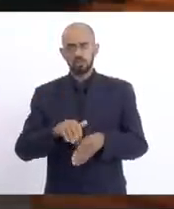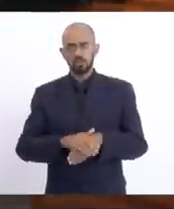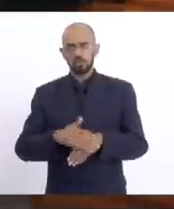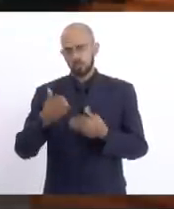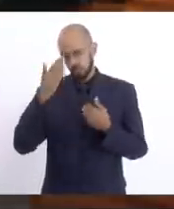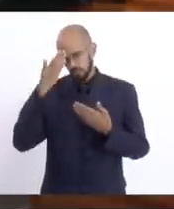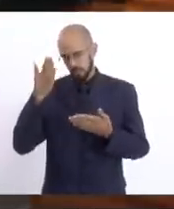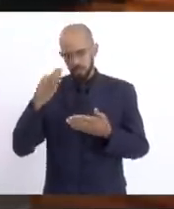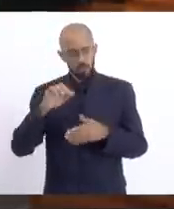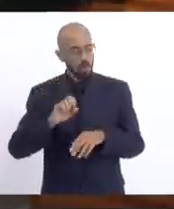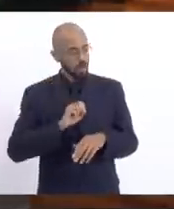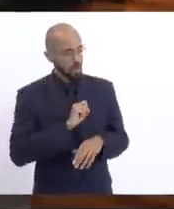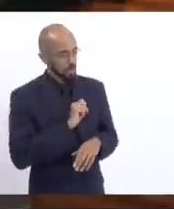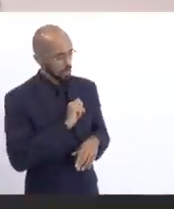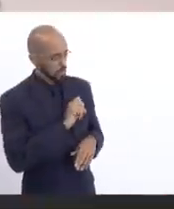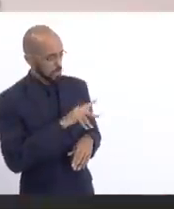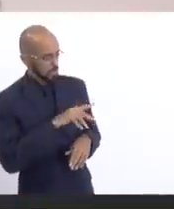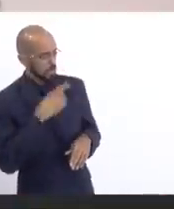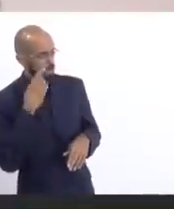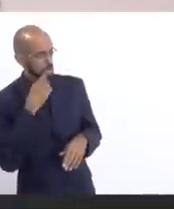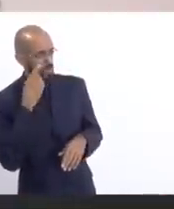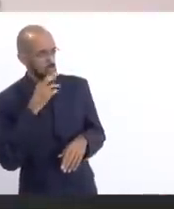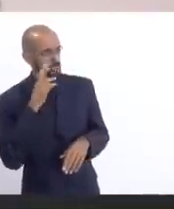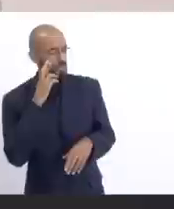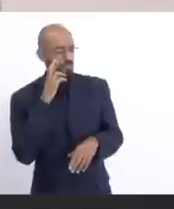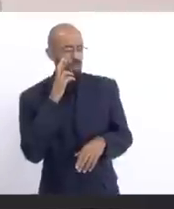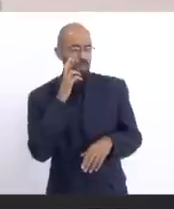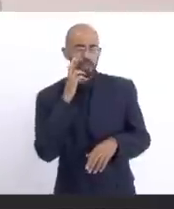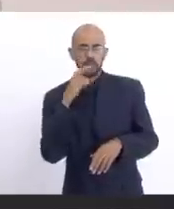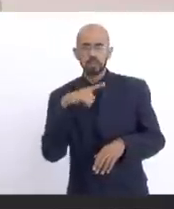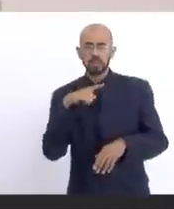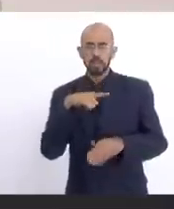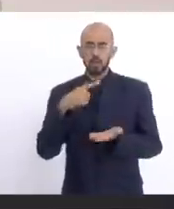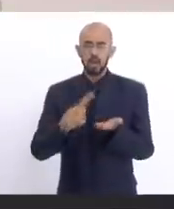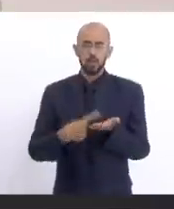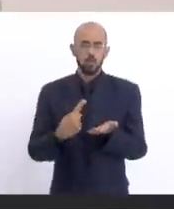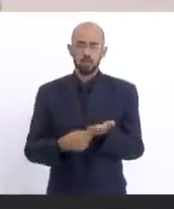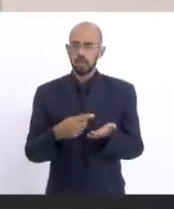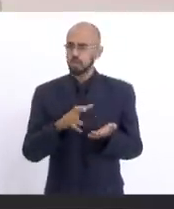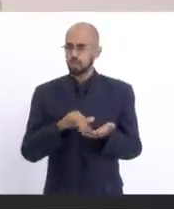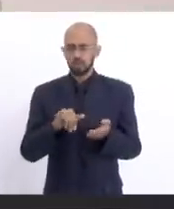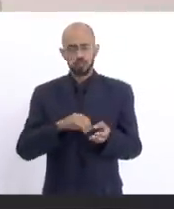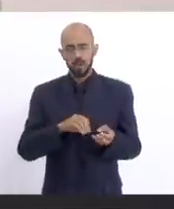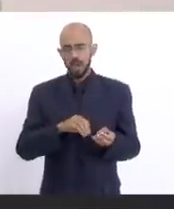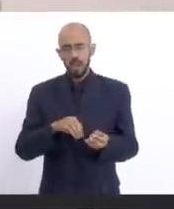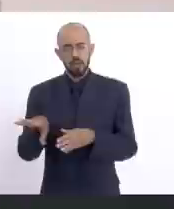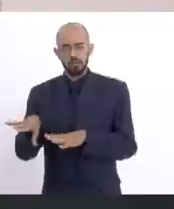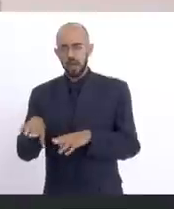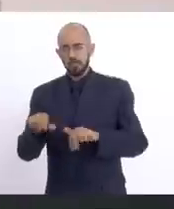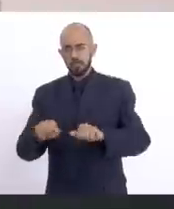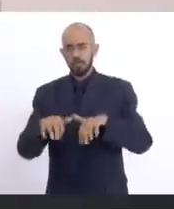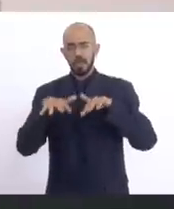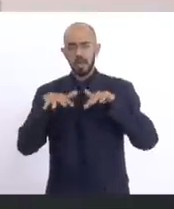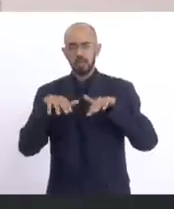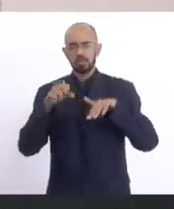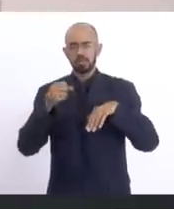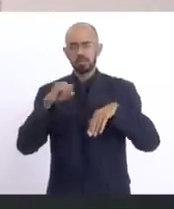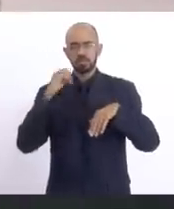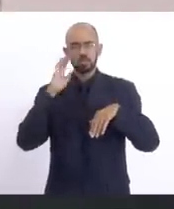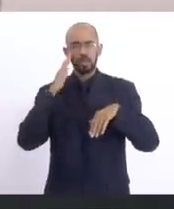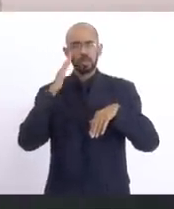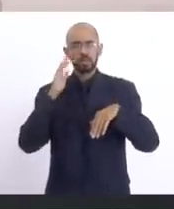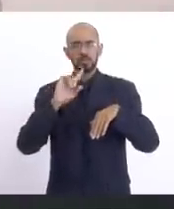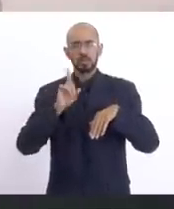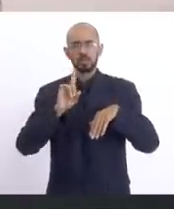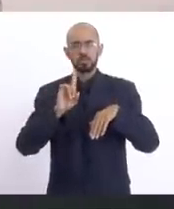Obrigado, presidente. Tem aqui um acordo que nós encaminhamos, então nós não vamos levar para o plenário se não houver um meio de um entendimento. Mas vai criar um caos, tá,